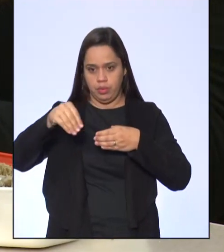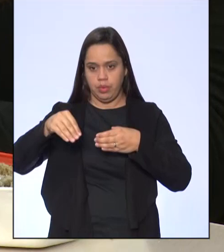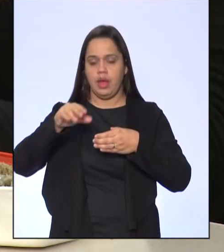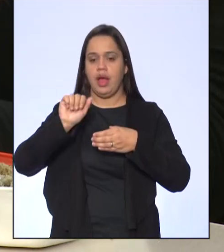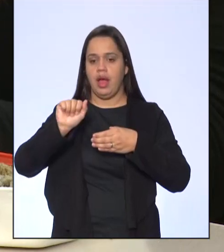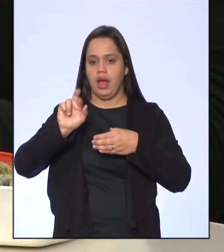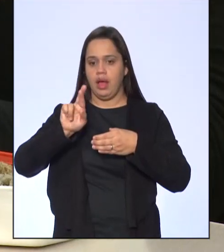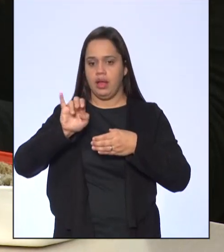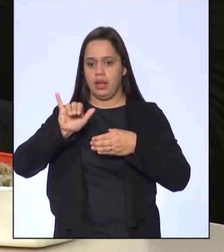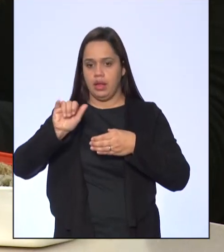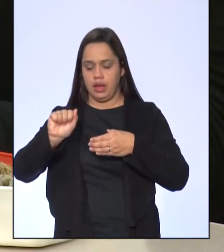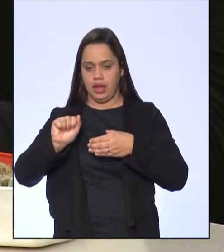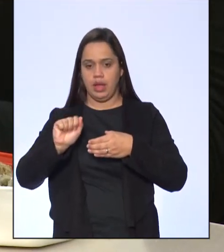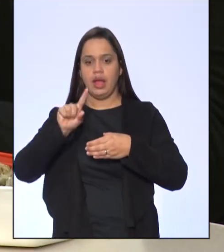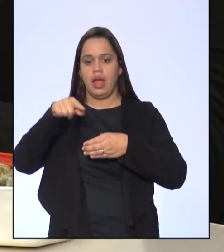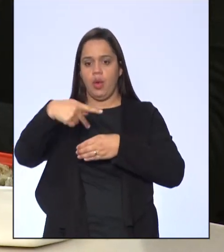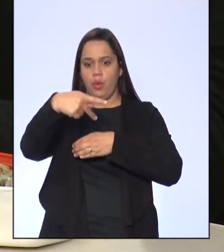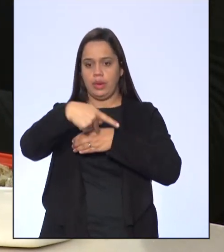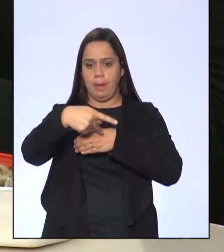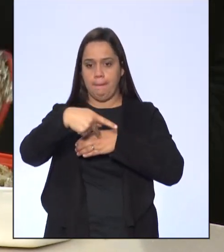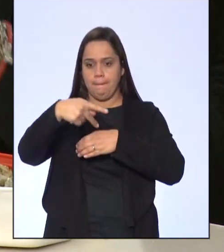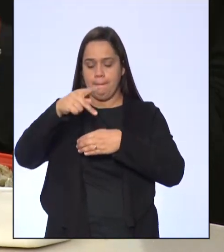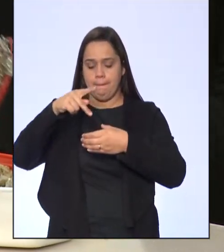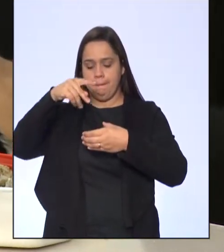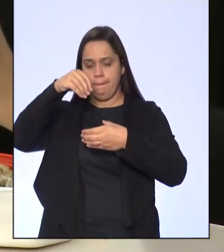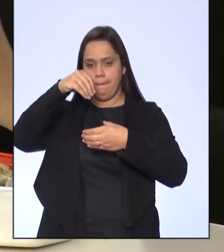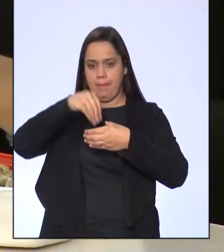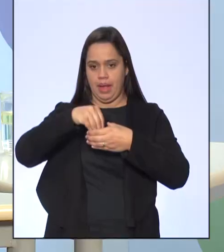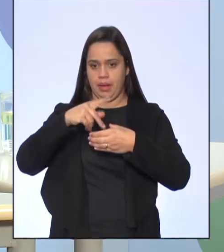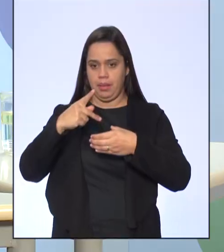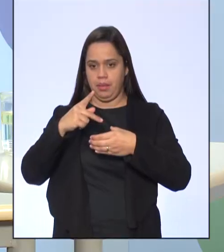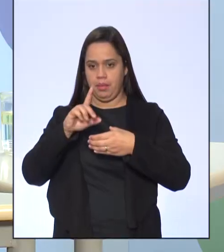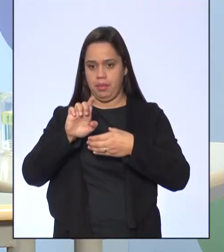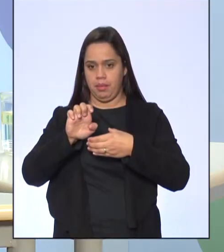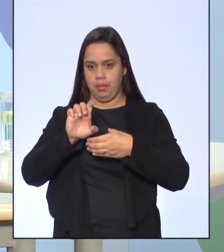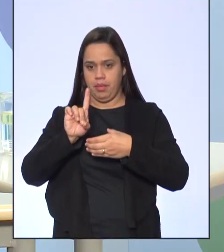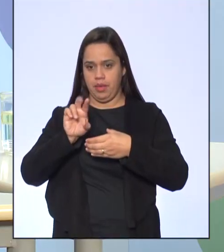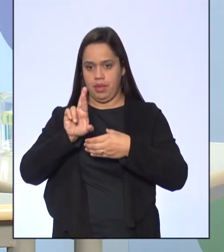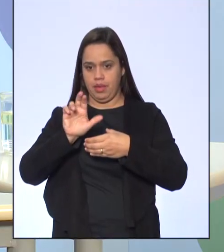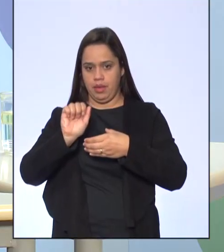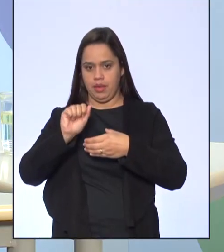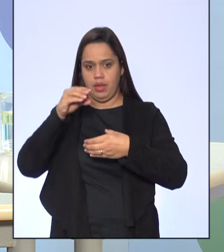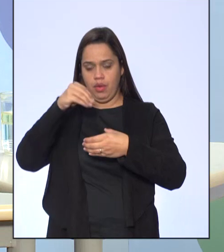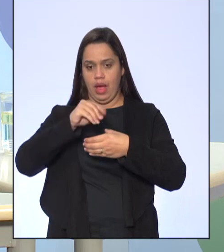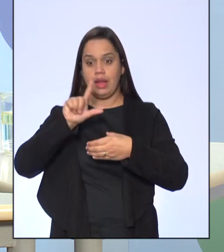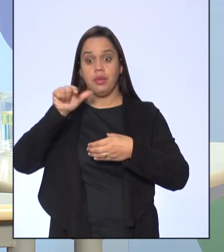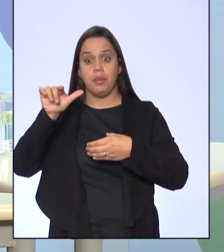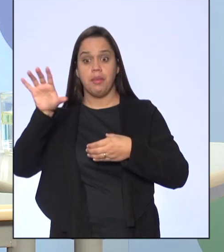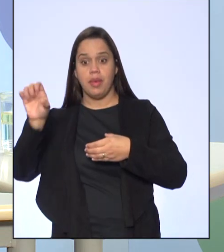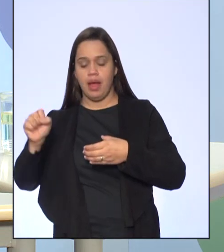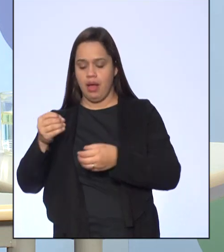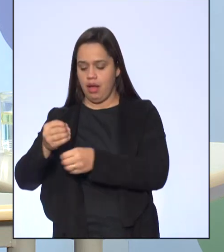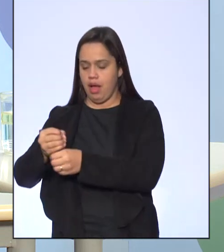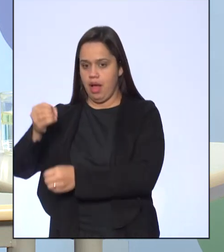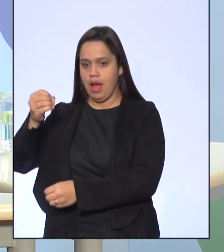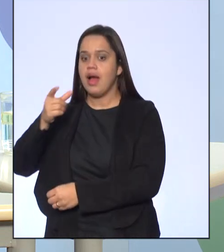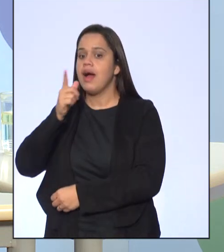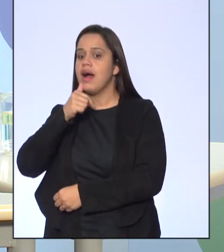ver direitinho, virar aqui para dar para ver melhor. Isso. E agora a gente vai pegar essa água que tá suja.